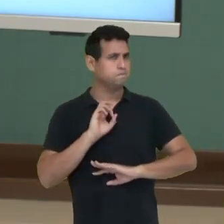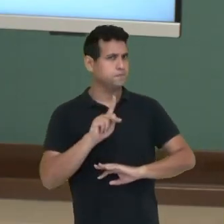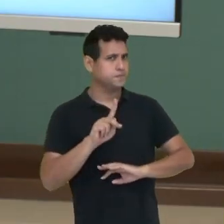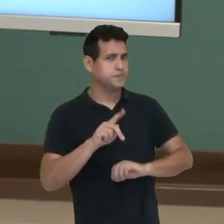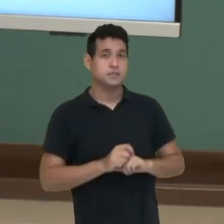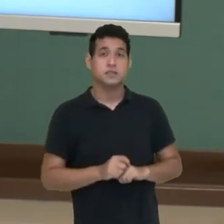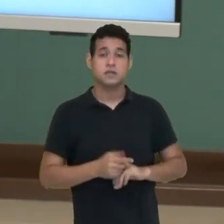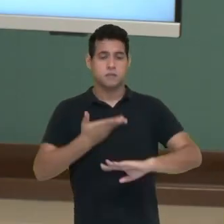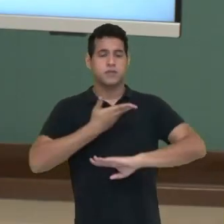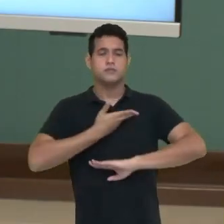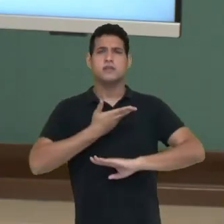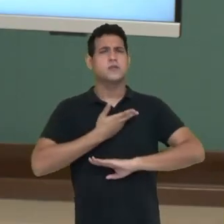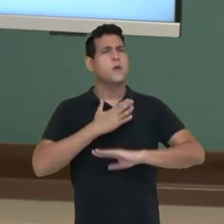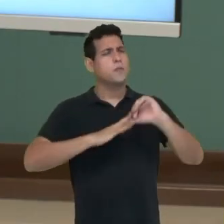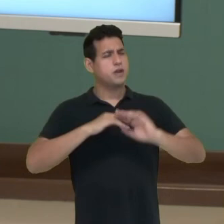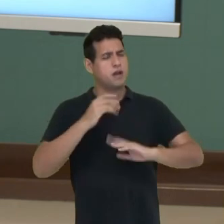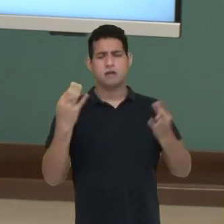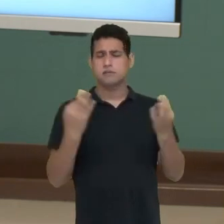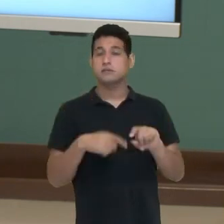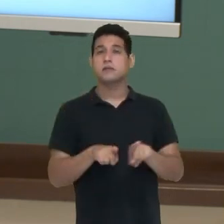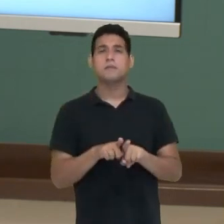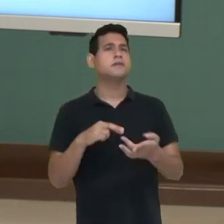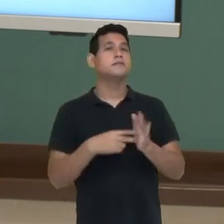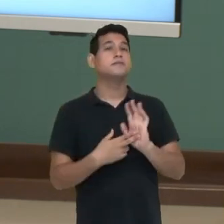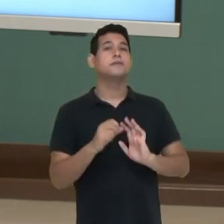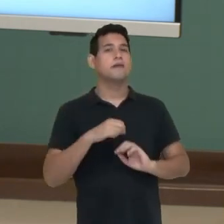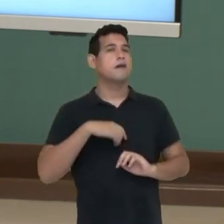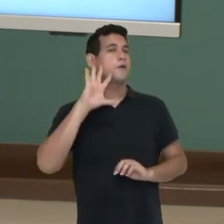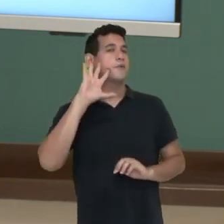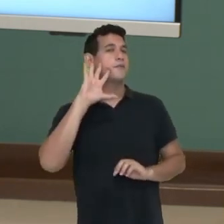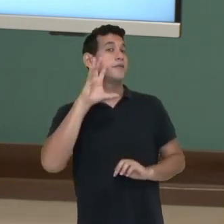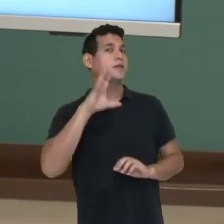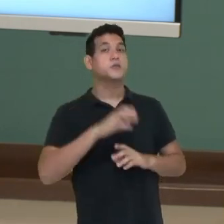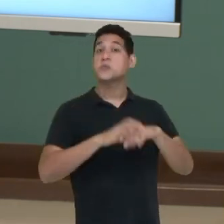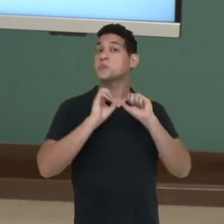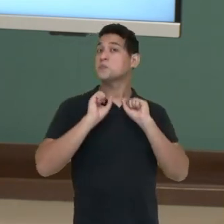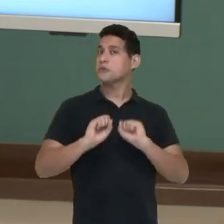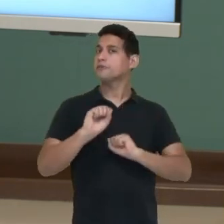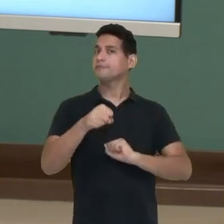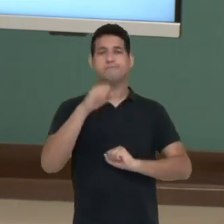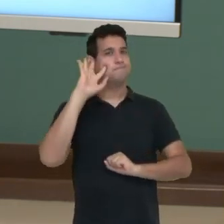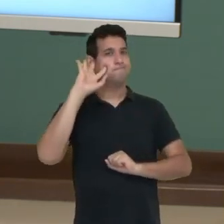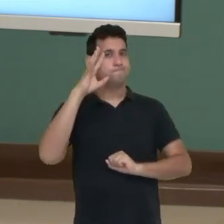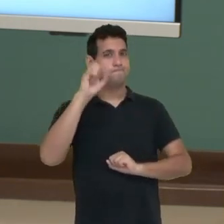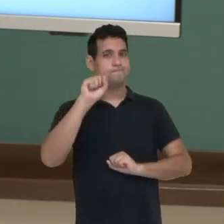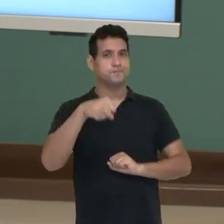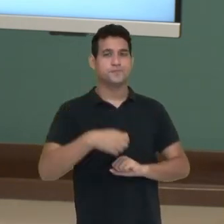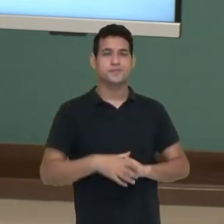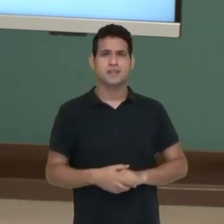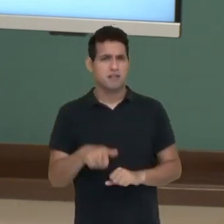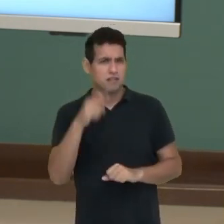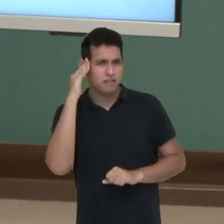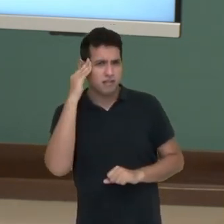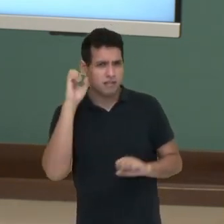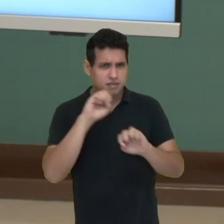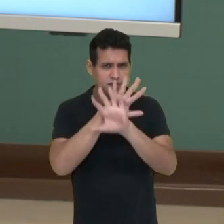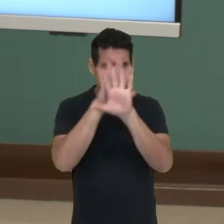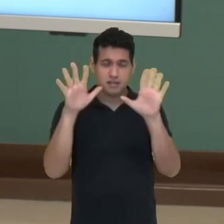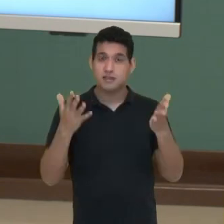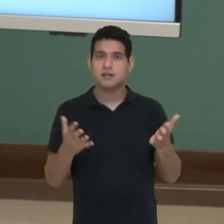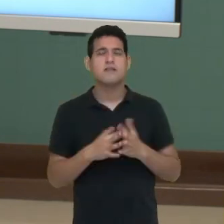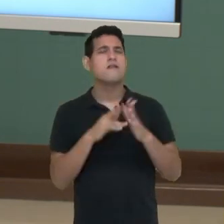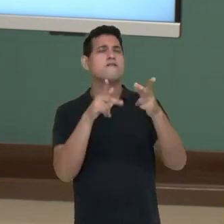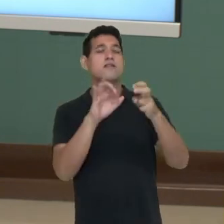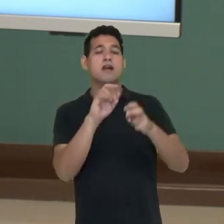ok? Uma situação bem prática e que acontece, pode muito bem acontecer. Deu para entender, gente? Veja